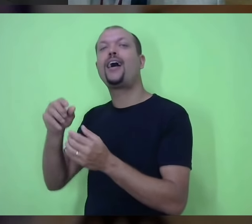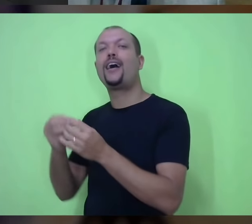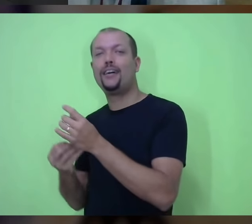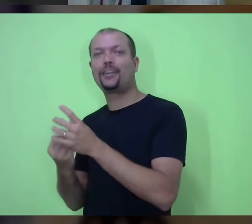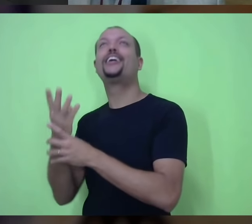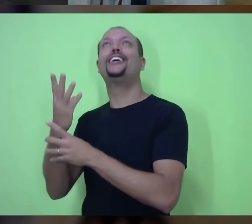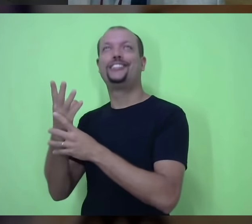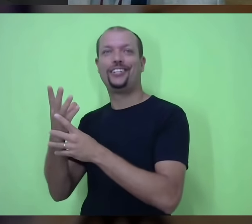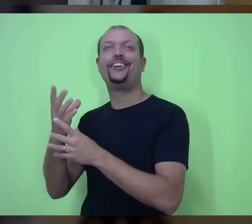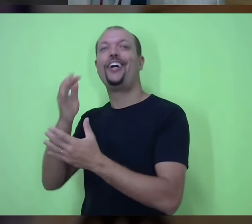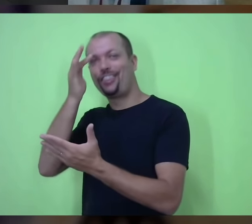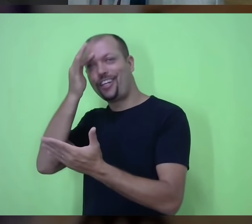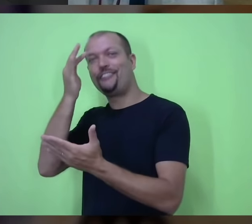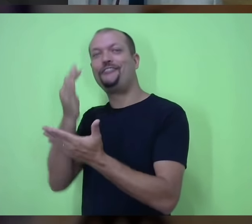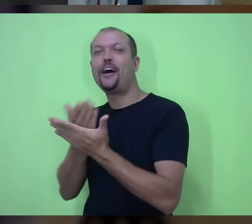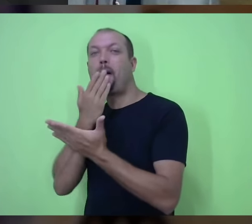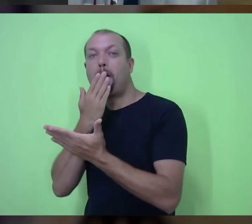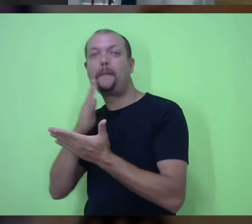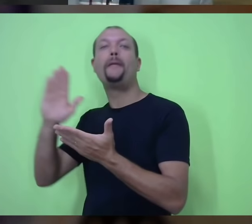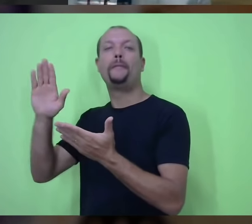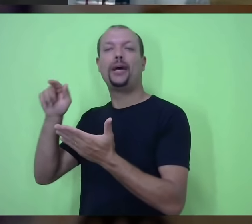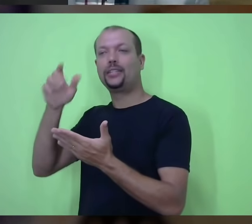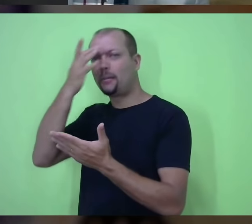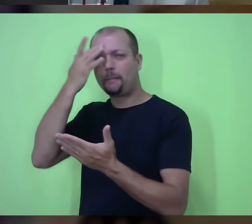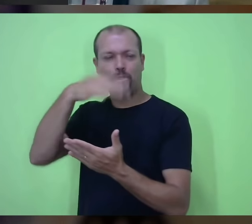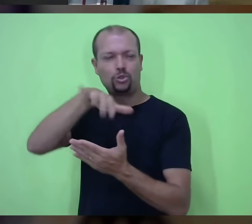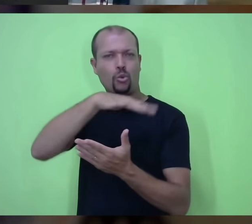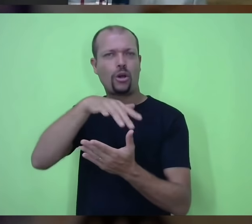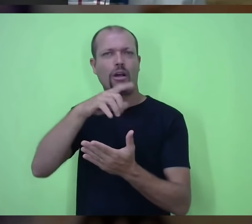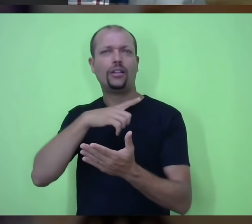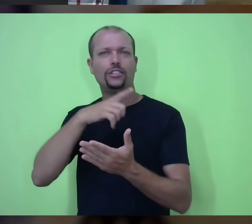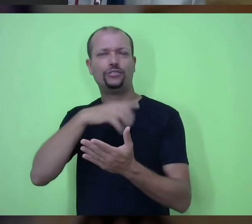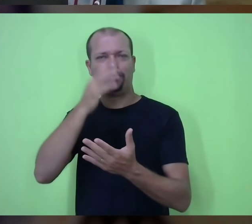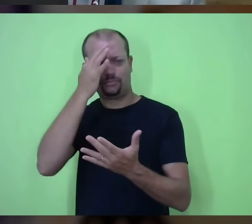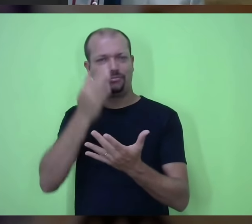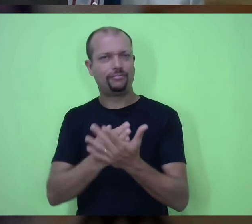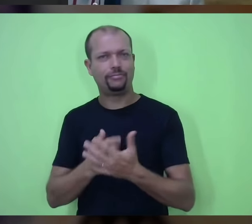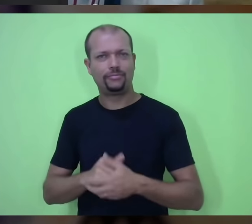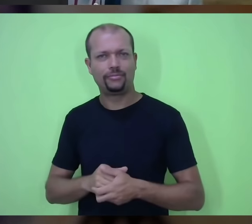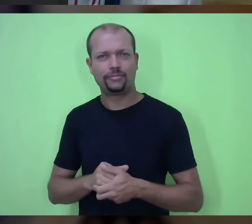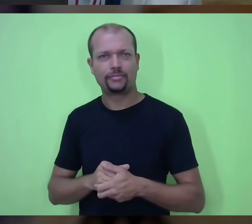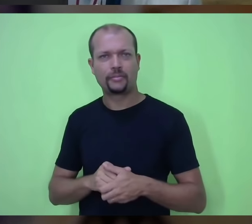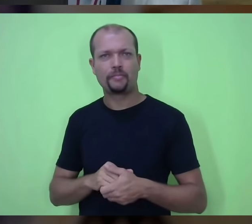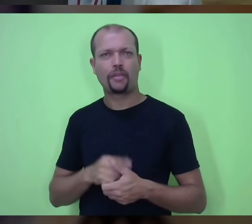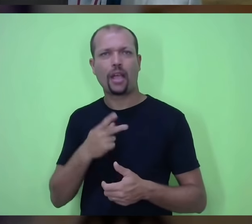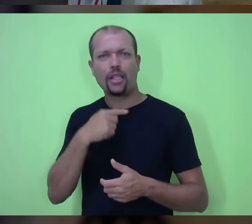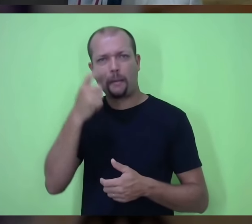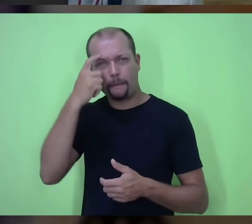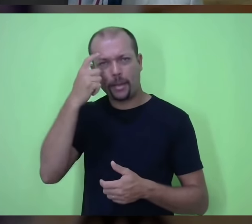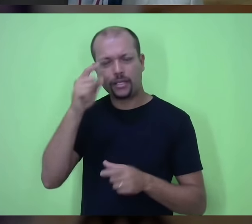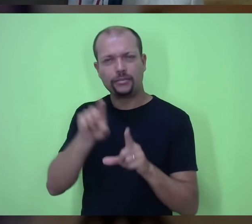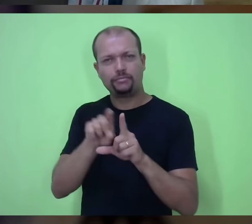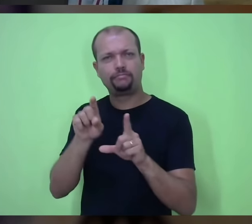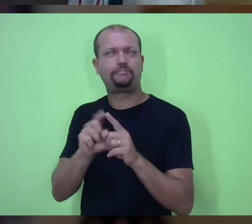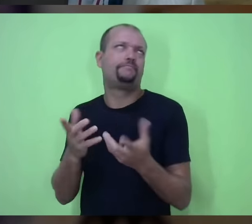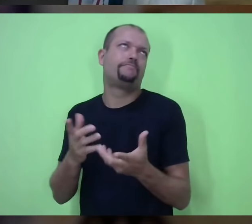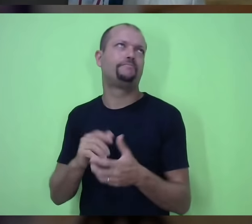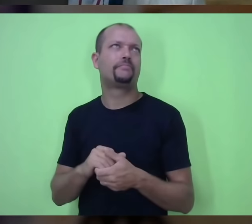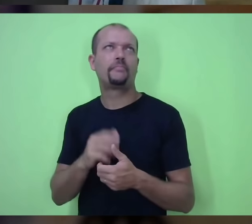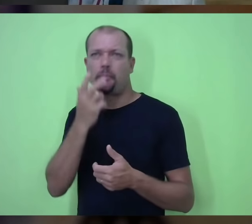das promessas pelas quais eles tiveram fé. A gente pensa isso de maneira muito isolada, como se isso fosse